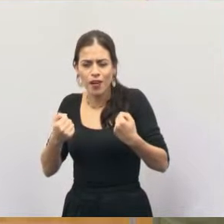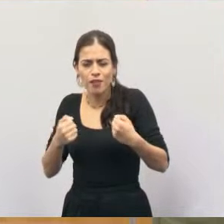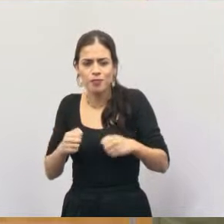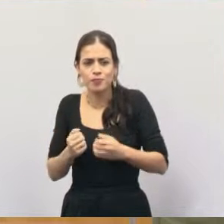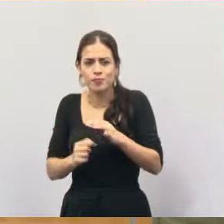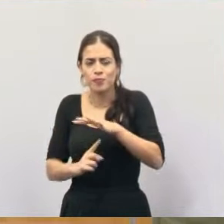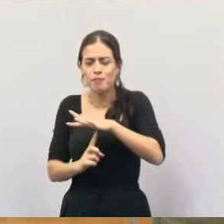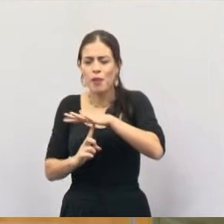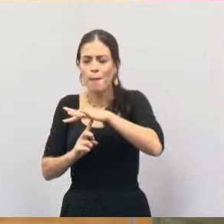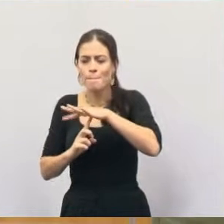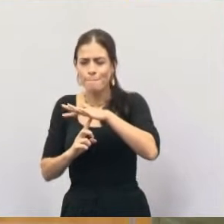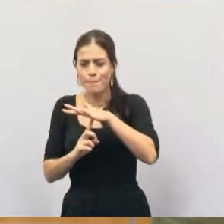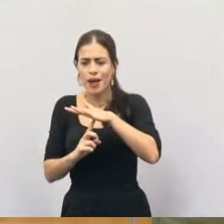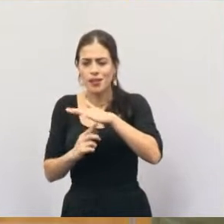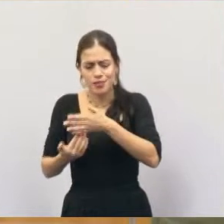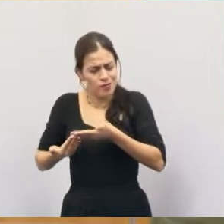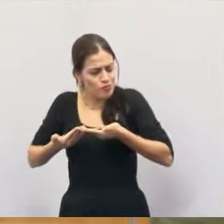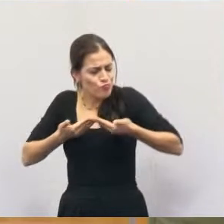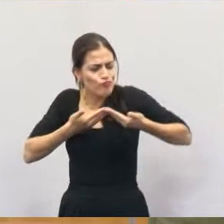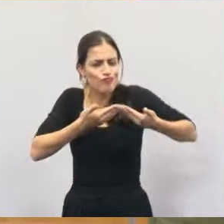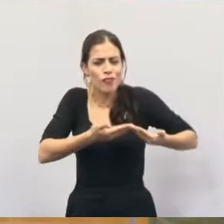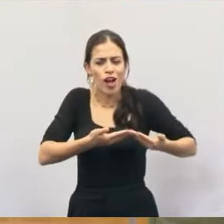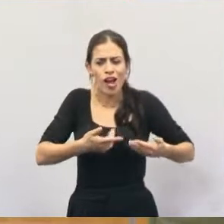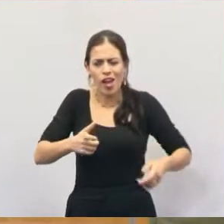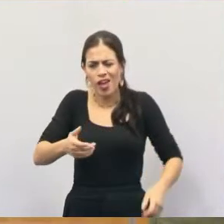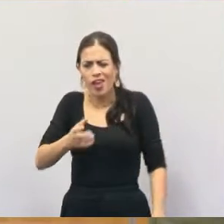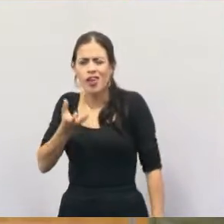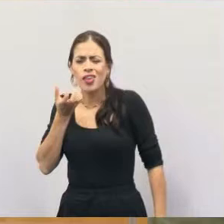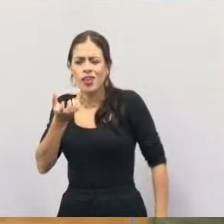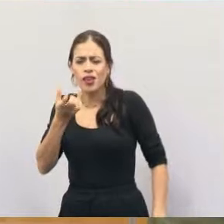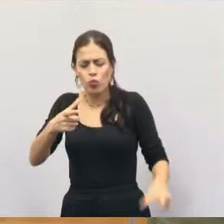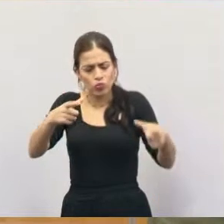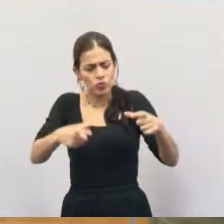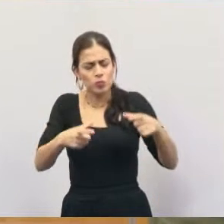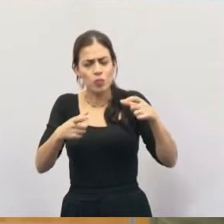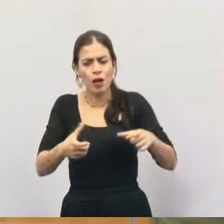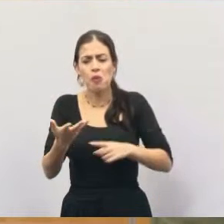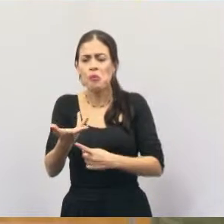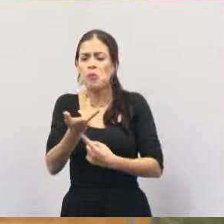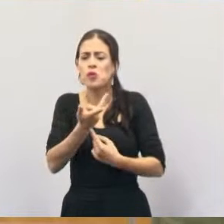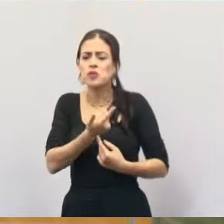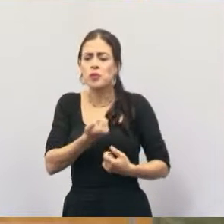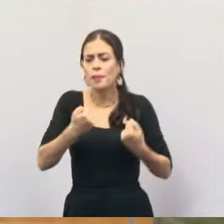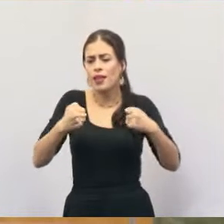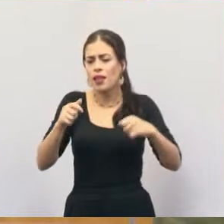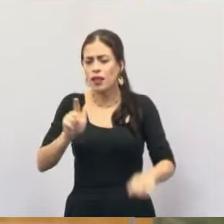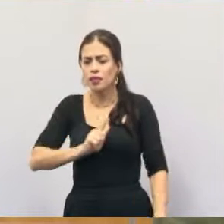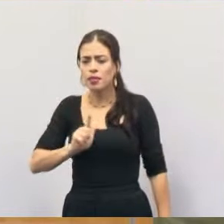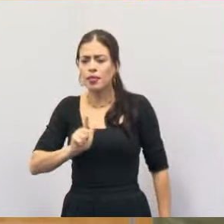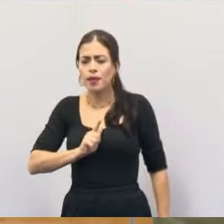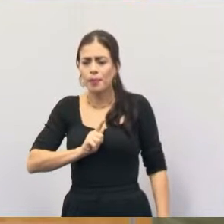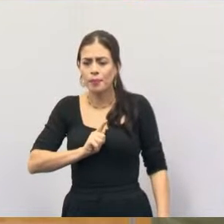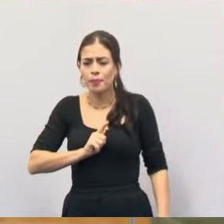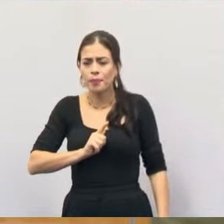pública, mas com a noção que queríamos um espaço e que o artista tem que